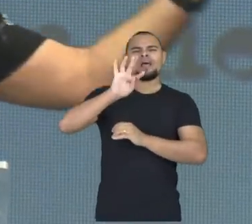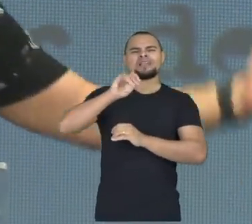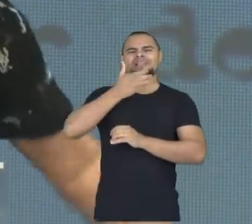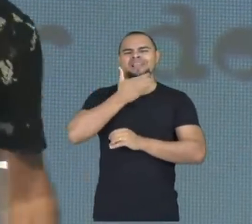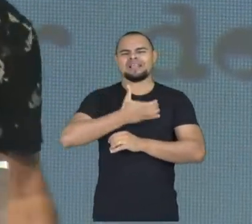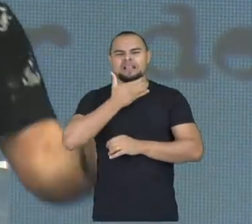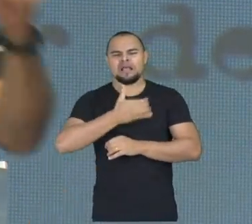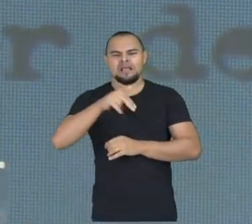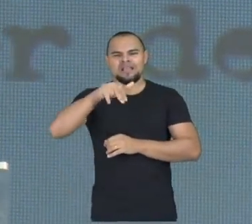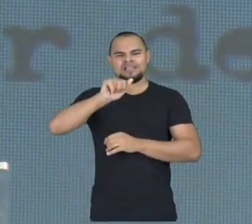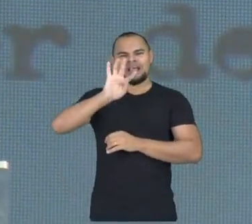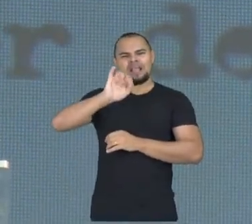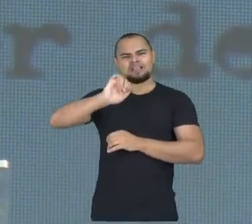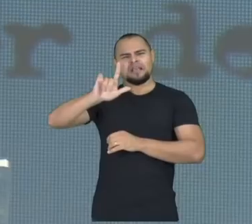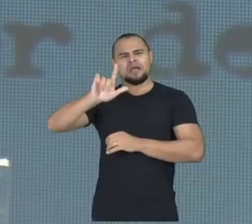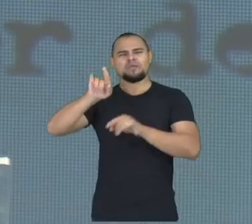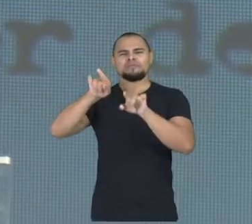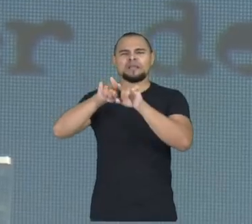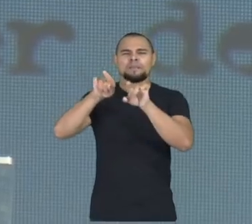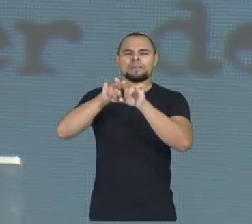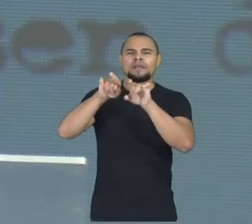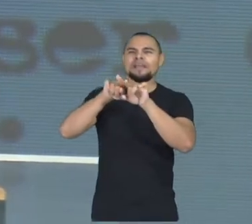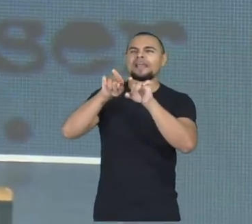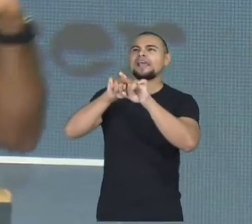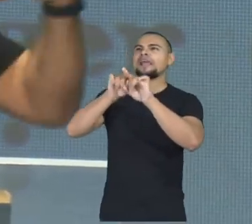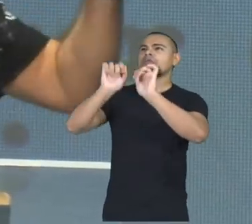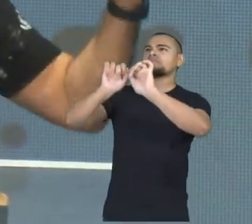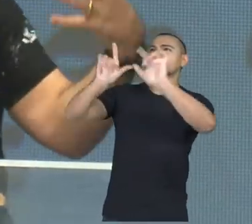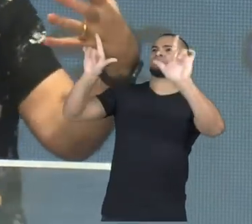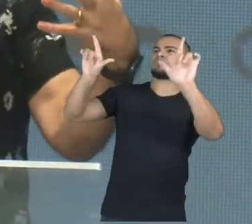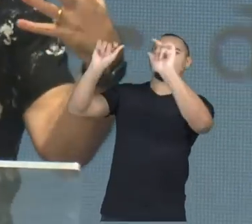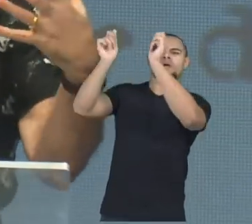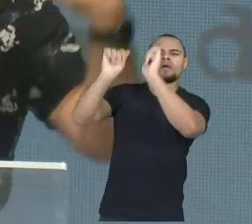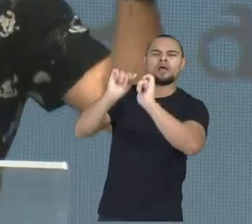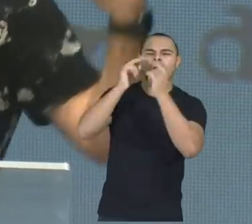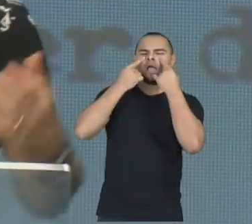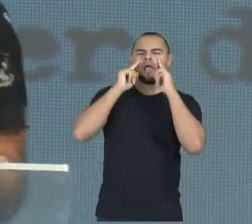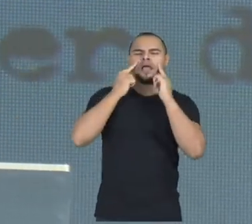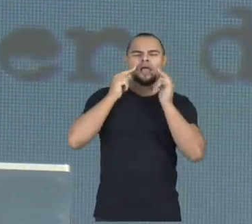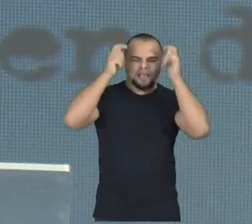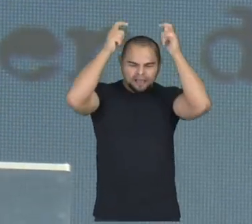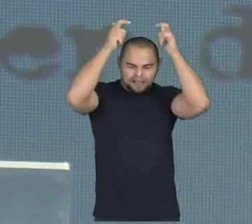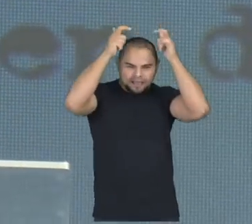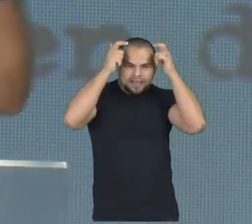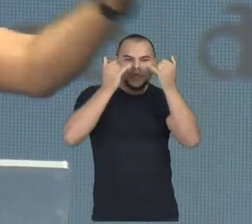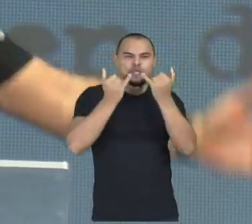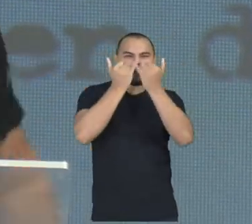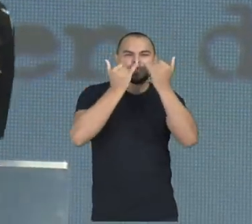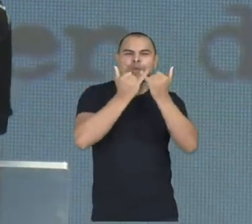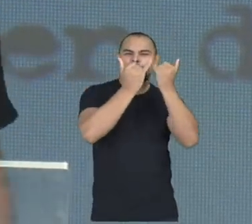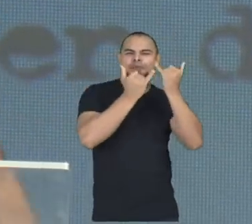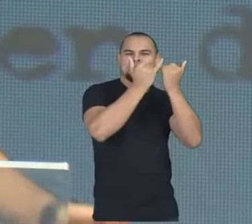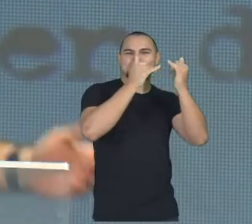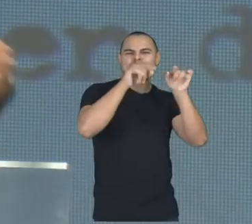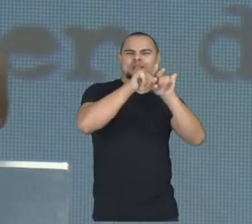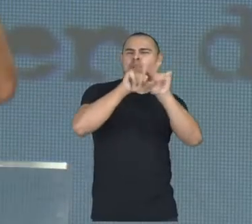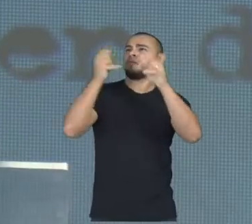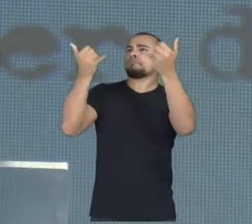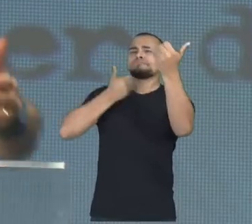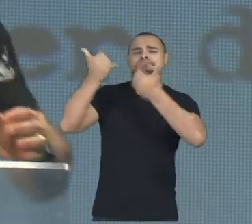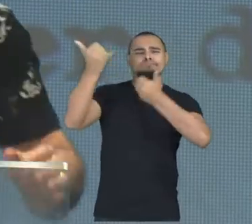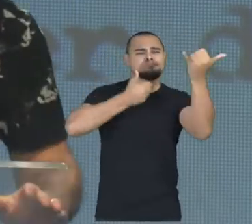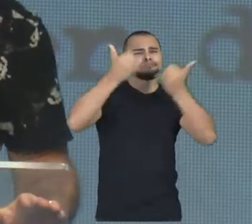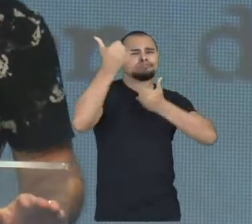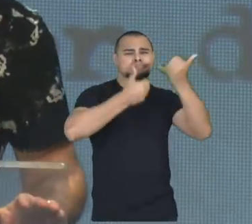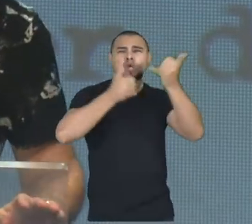do quadro na tela, das lágrimas naquele quadro bonito, de uma coroa de espinhos. A gente ouve falar sobre ele, todo mundo